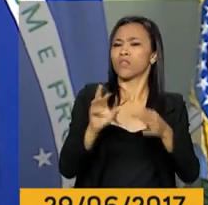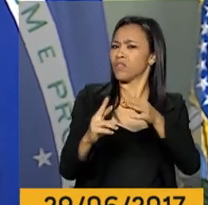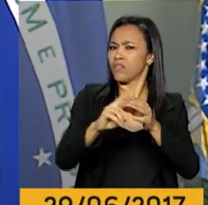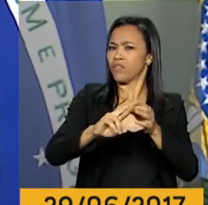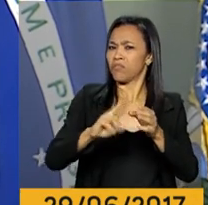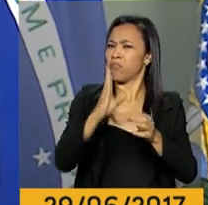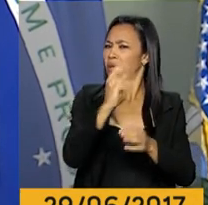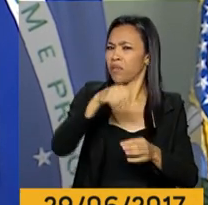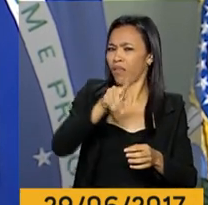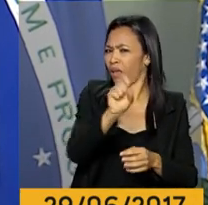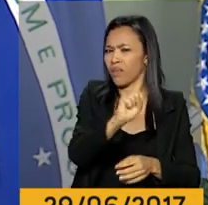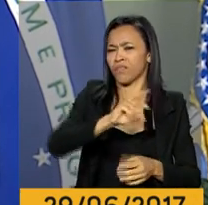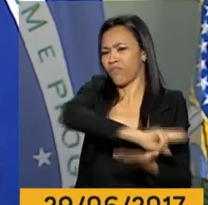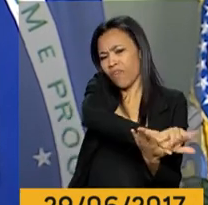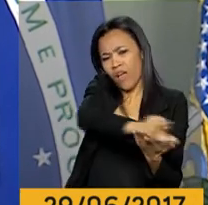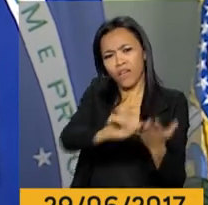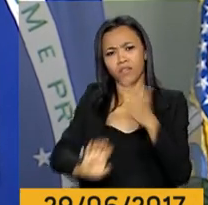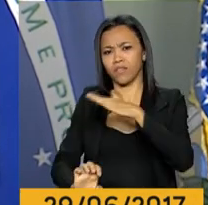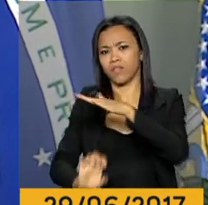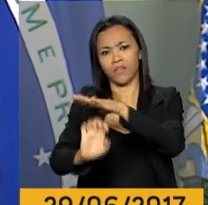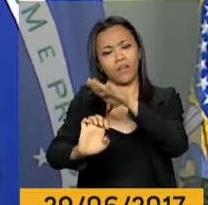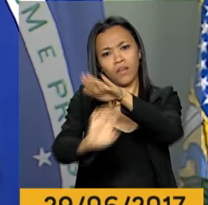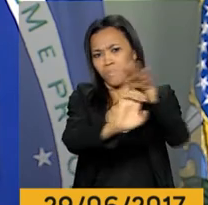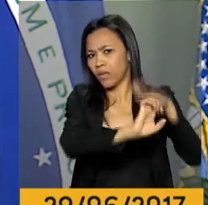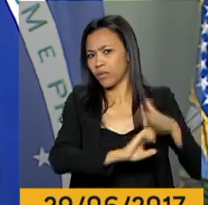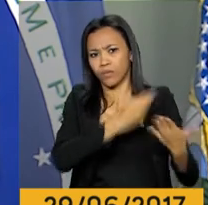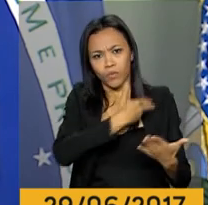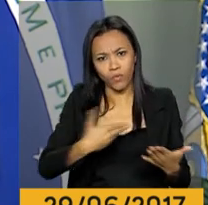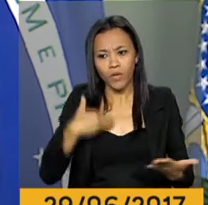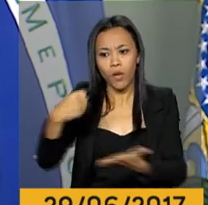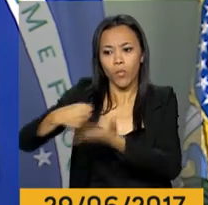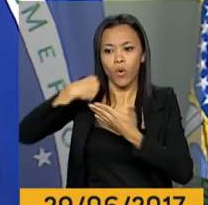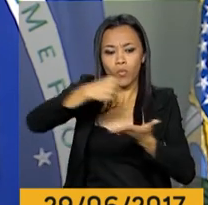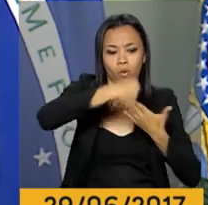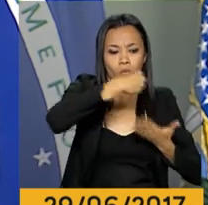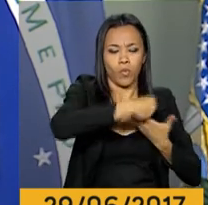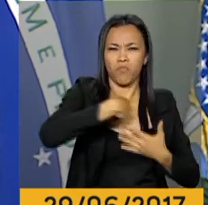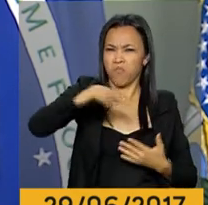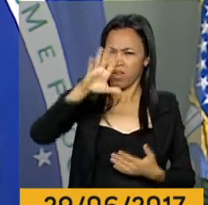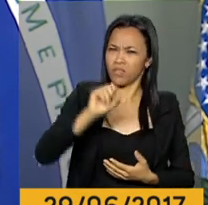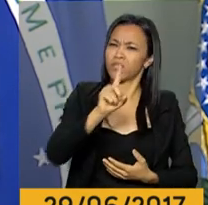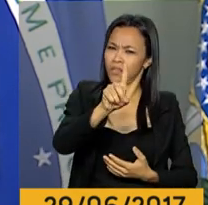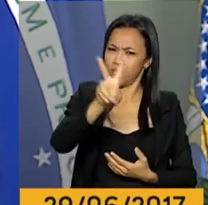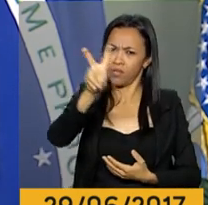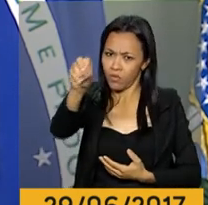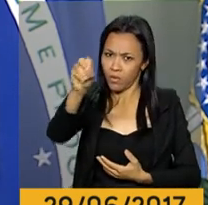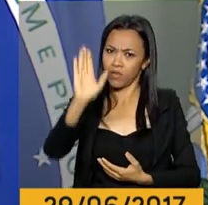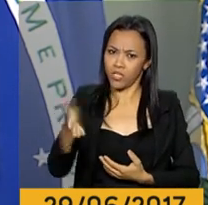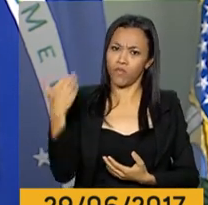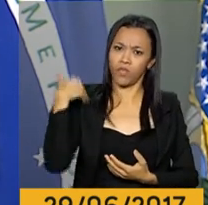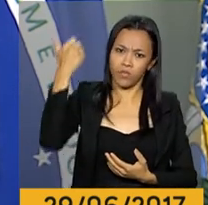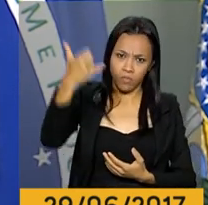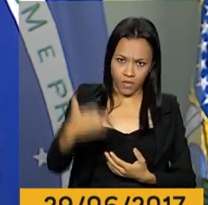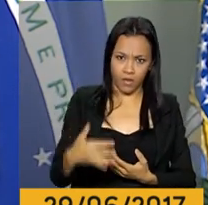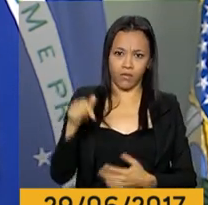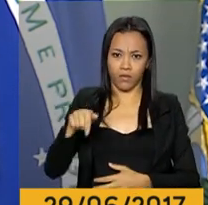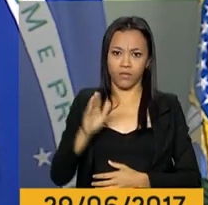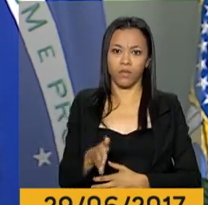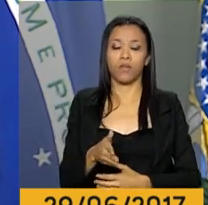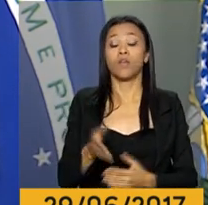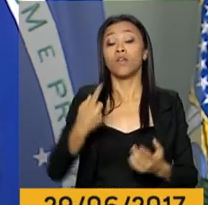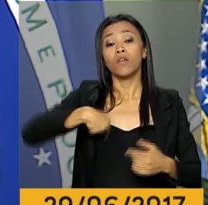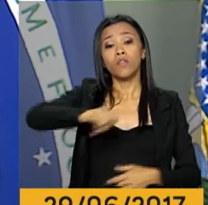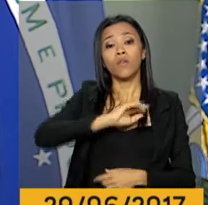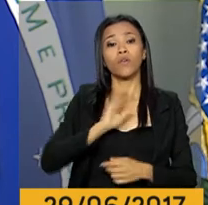todas as estatais a mais 150 que foram elencadas aí é pelo diálogo e nós todos